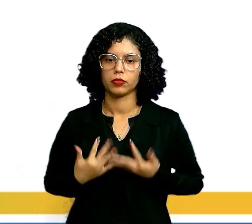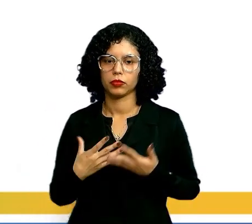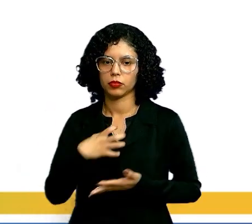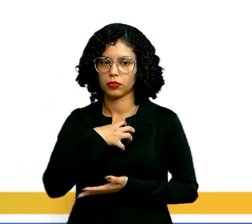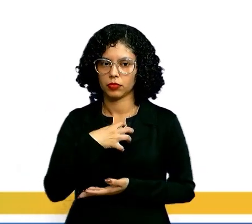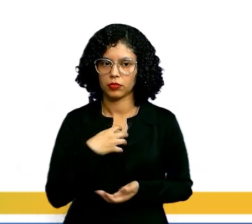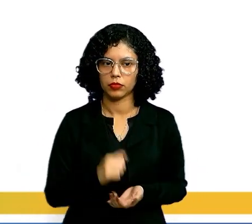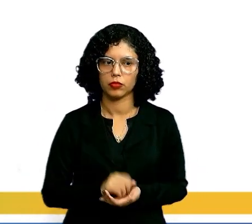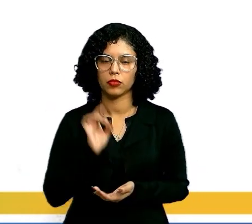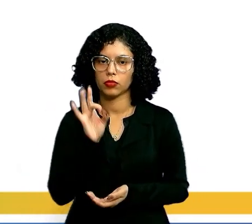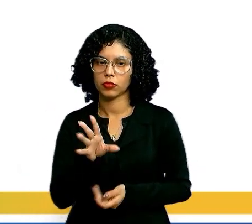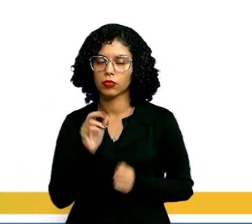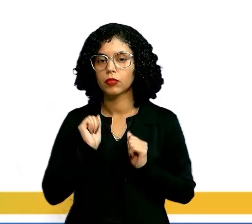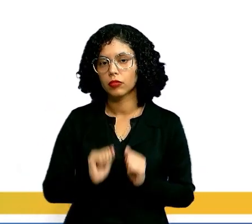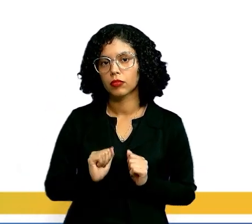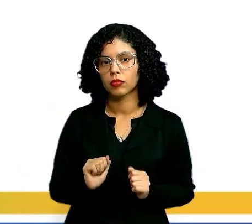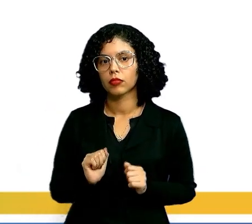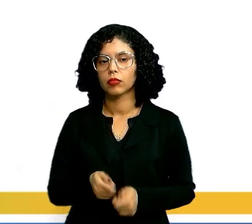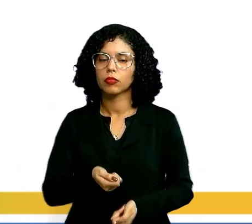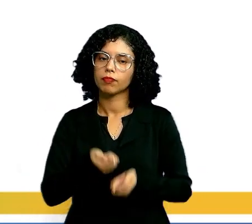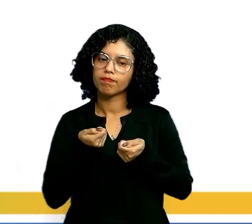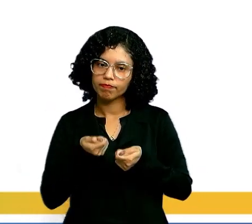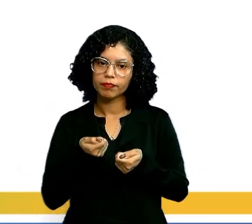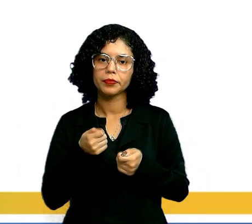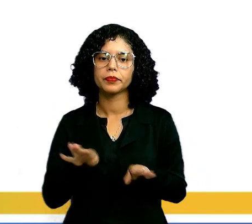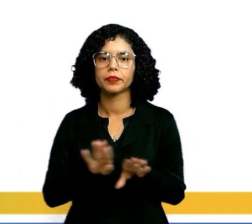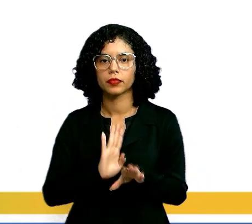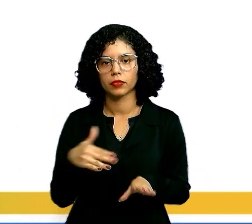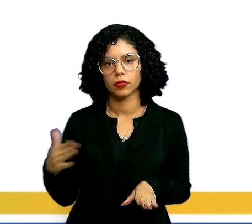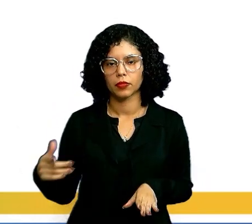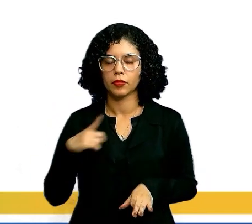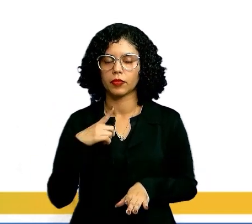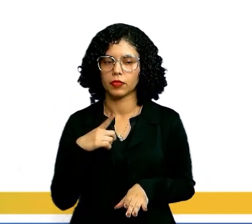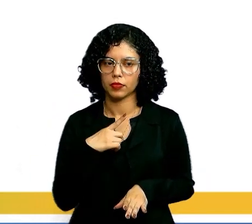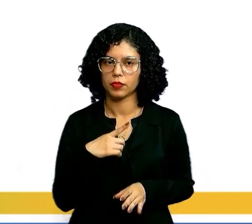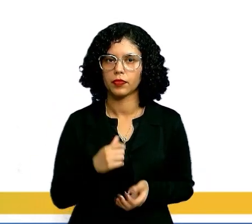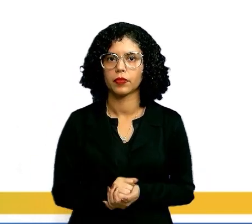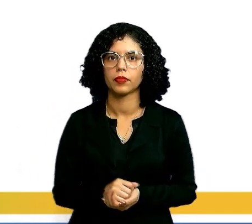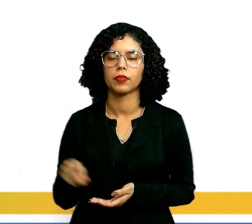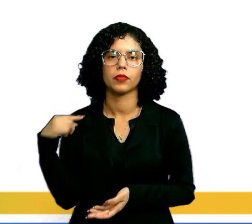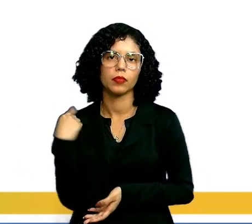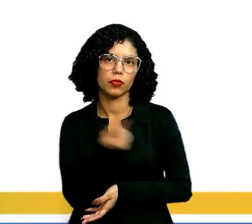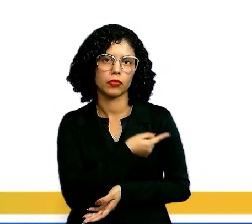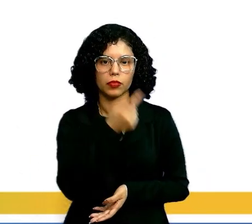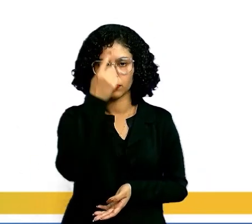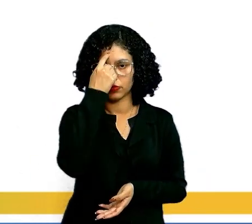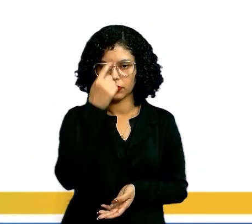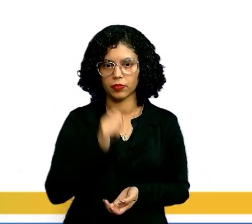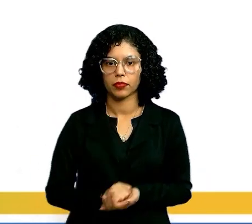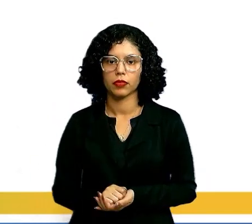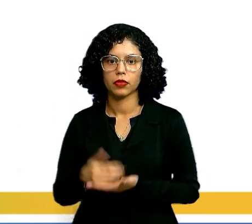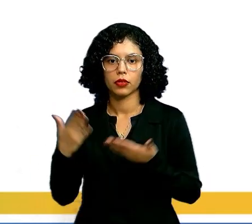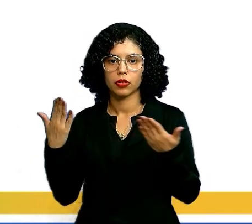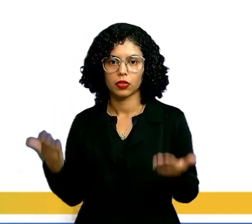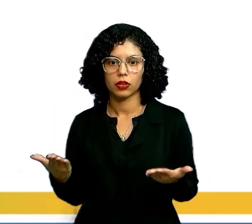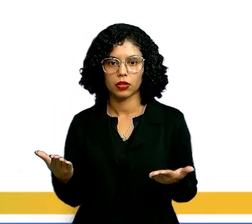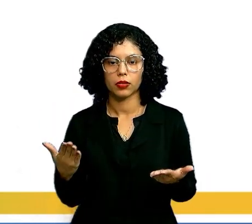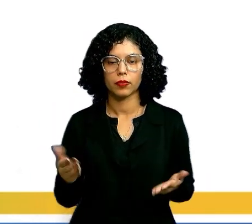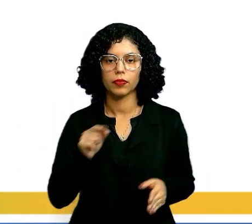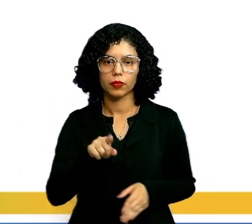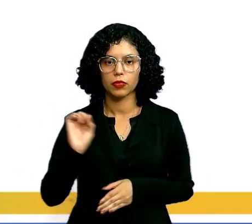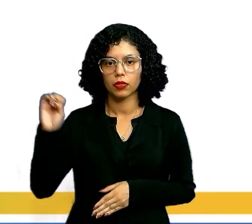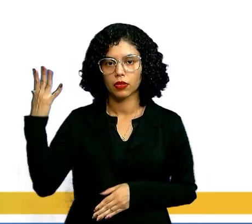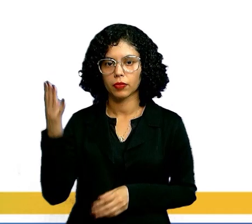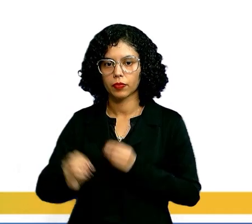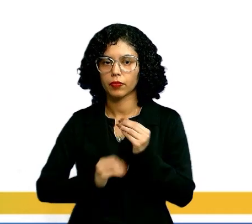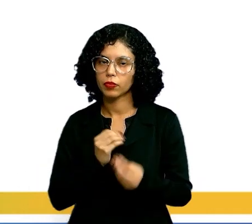ruins e nós só podemos segurar esses cavalos a partir das cordas que são os nossos pensamentos Então nesse